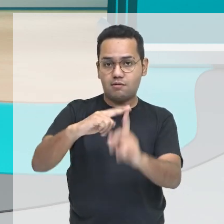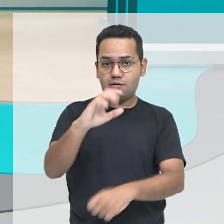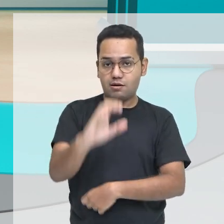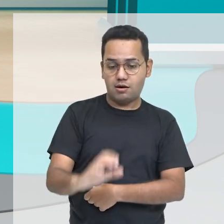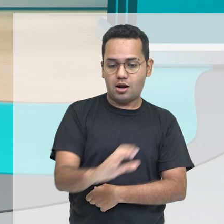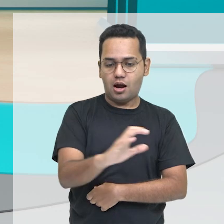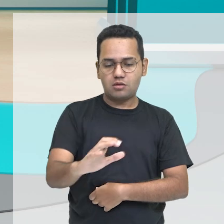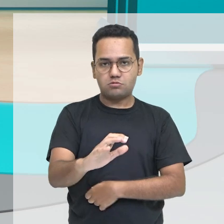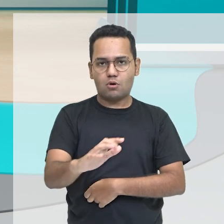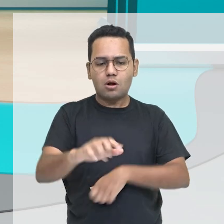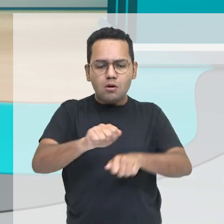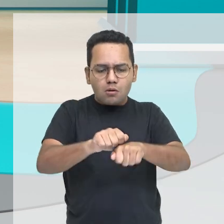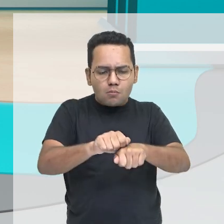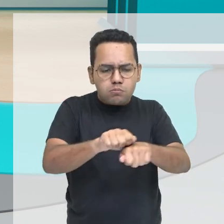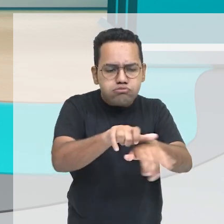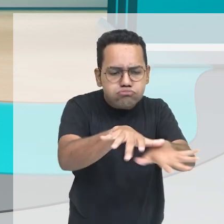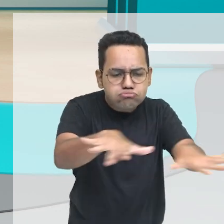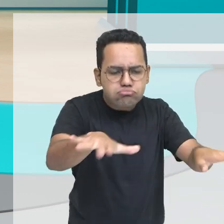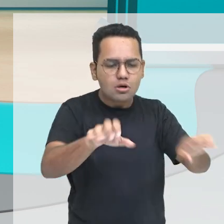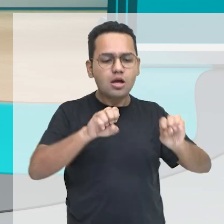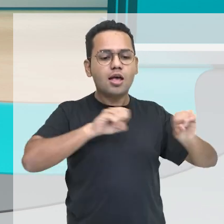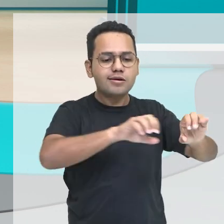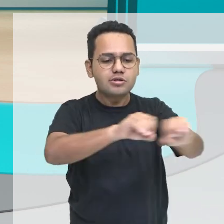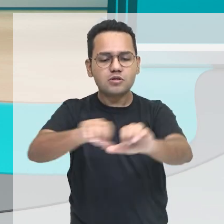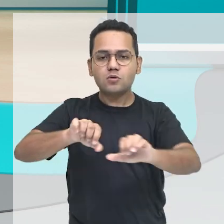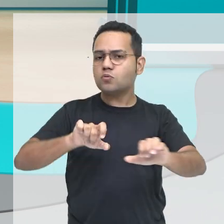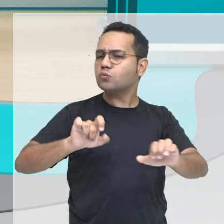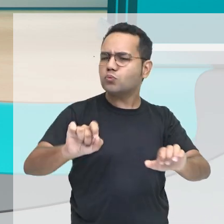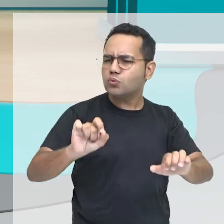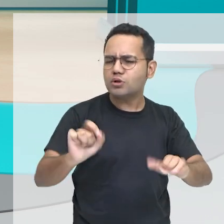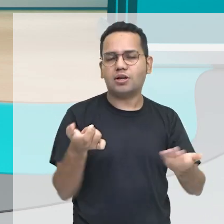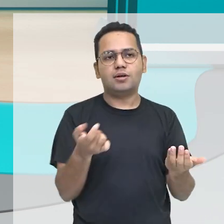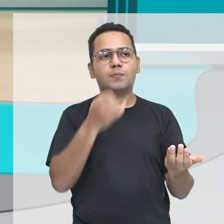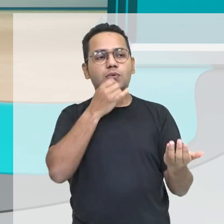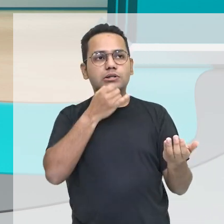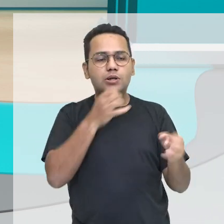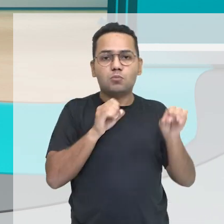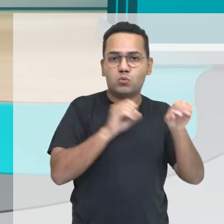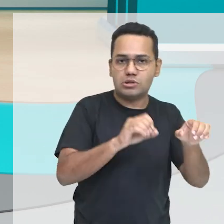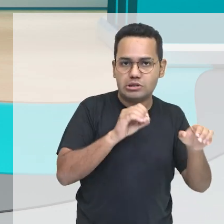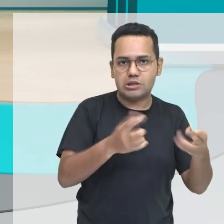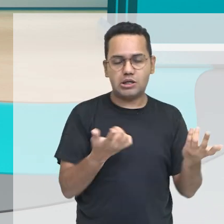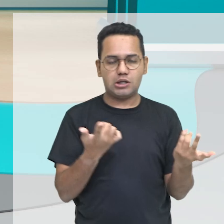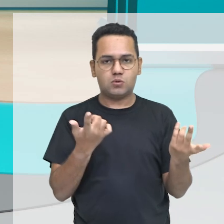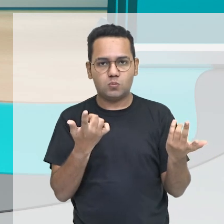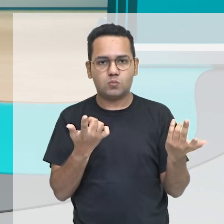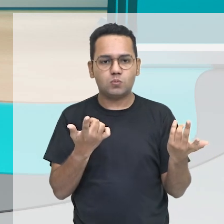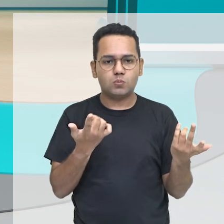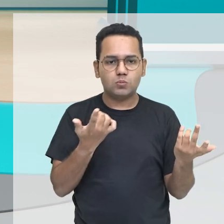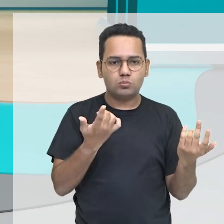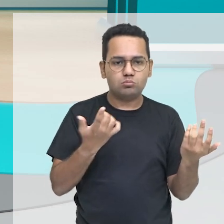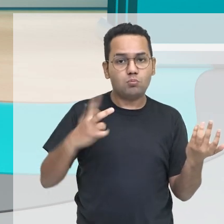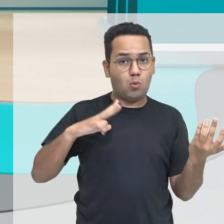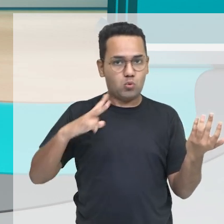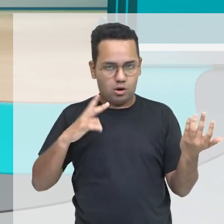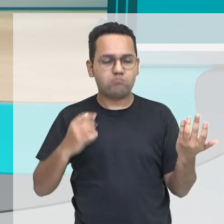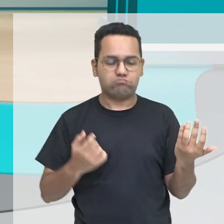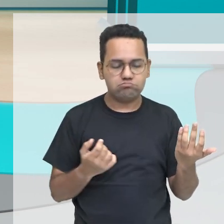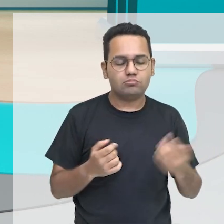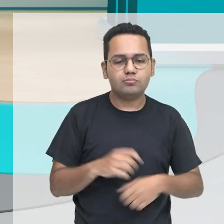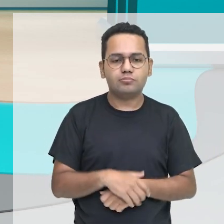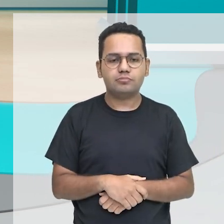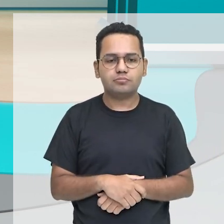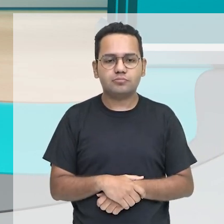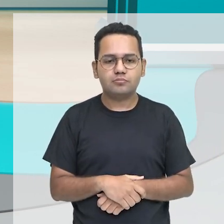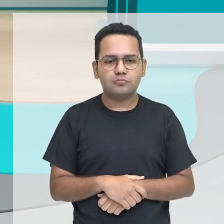o ensinamento, né, e acabaram trazendo a língua portuguesa, todo o ensinamento da língua portuguesa, e